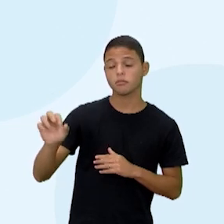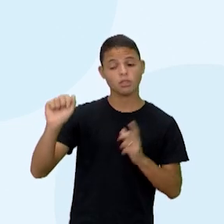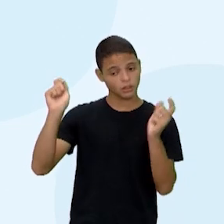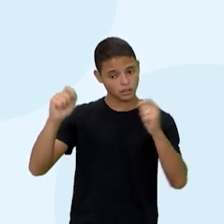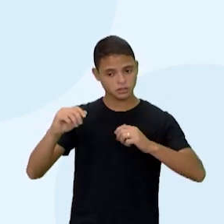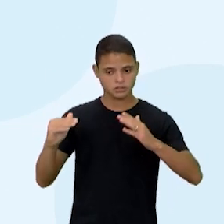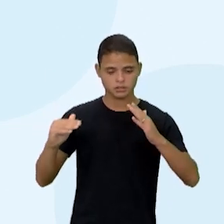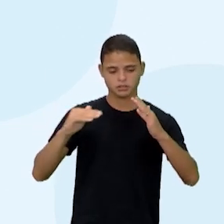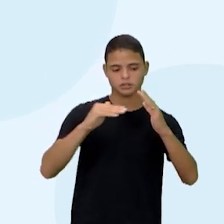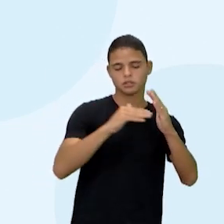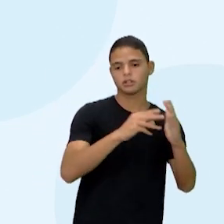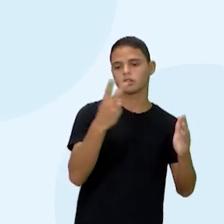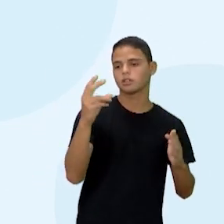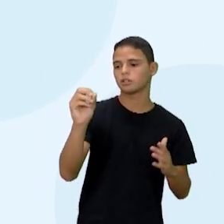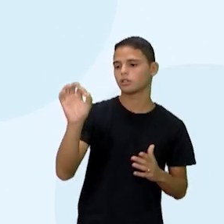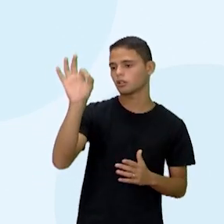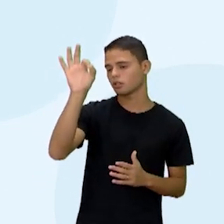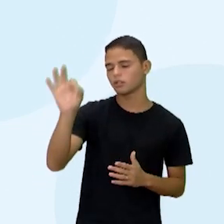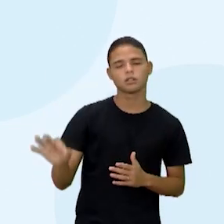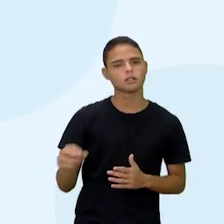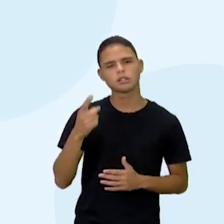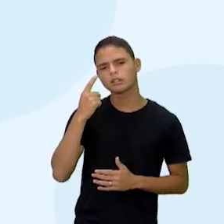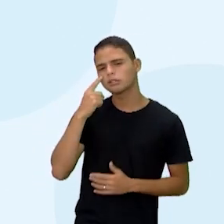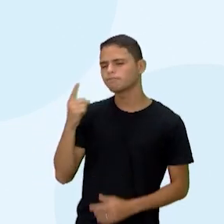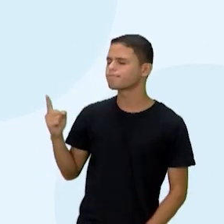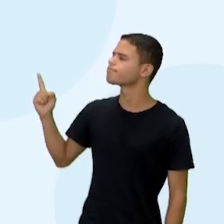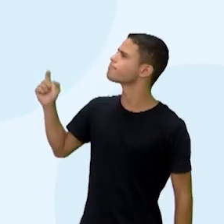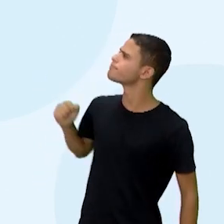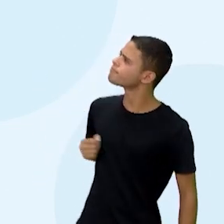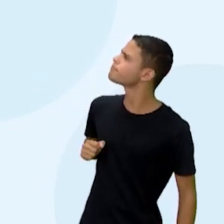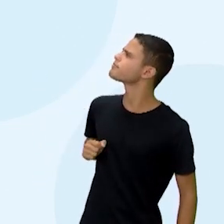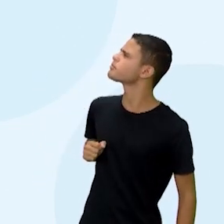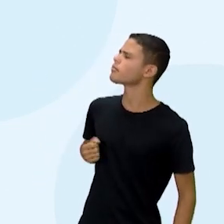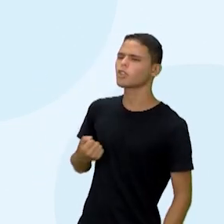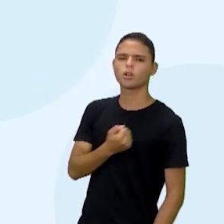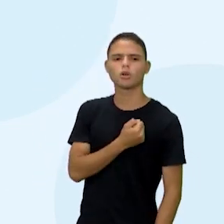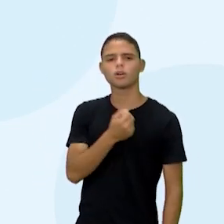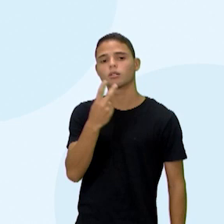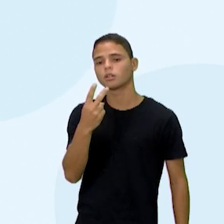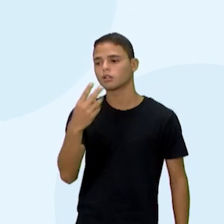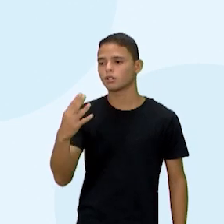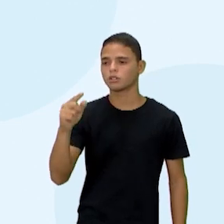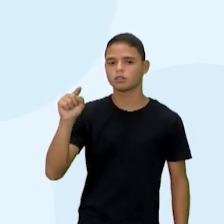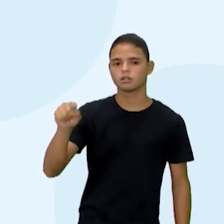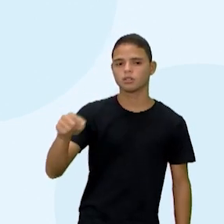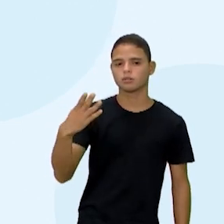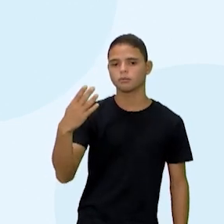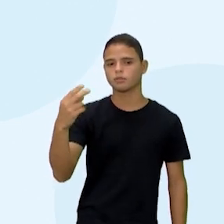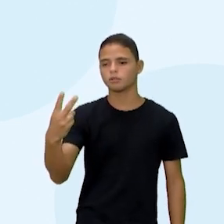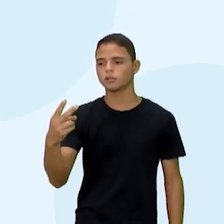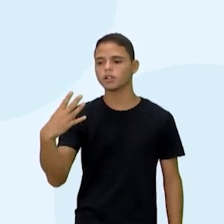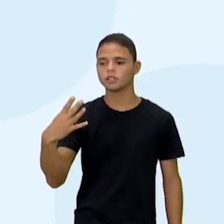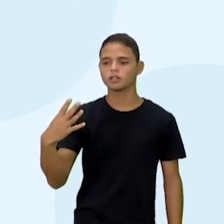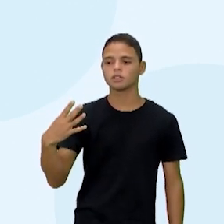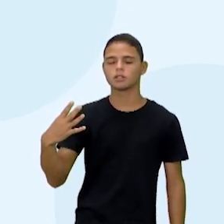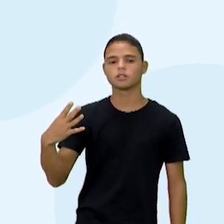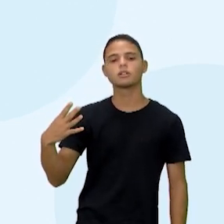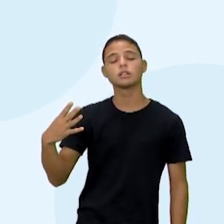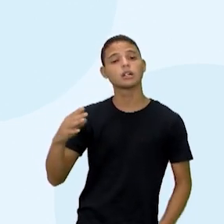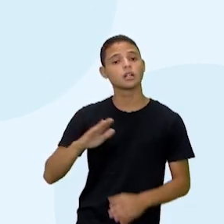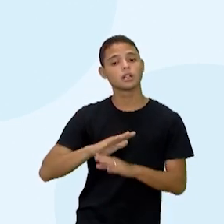20%. E se a gente olha para esse número do censo, aí dos 24.424, a gente está falando de